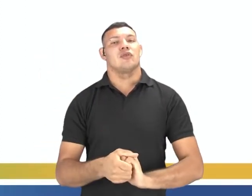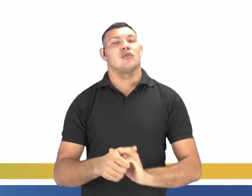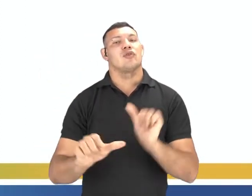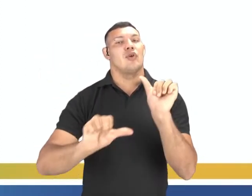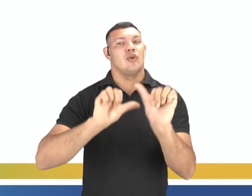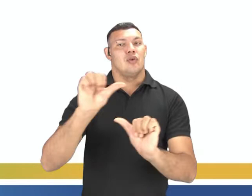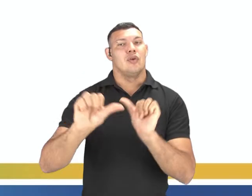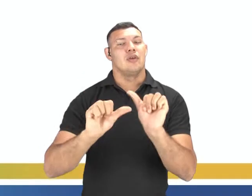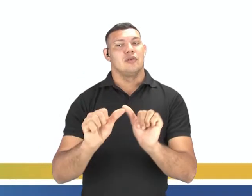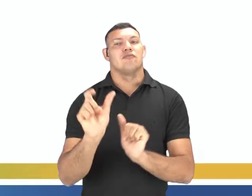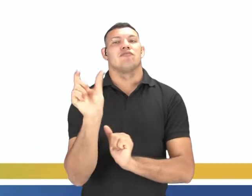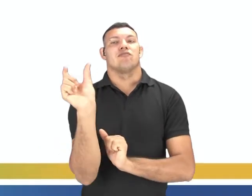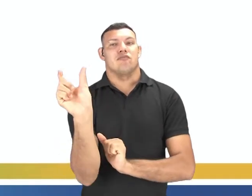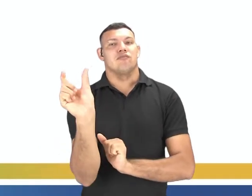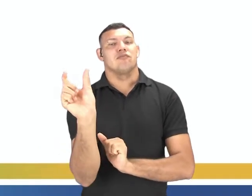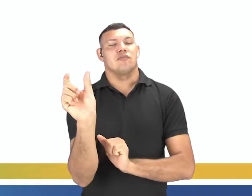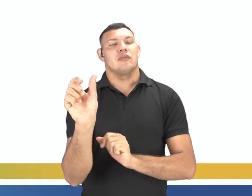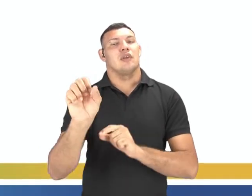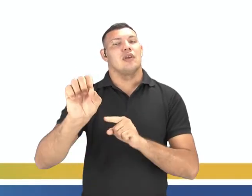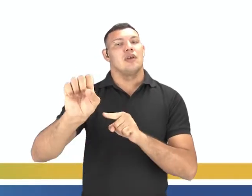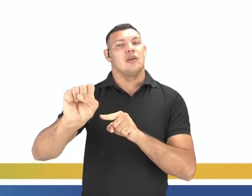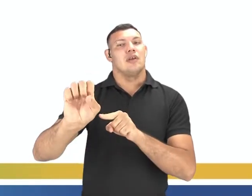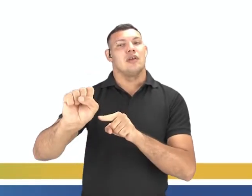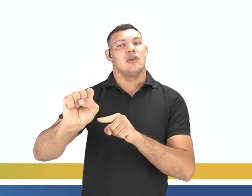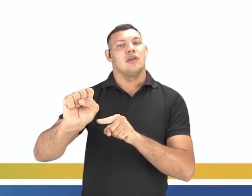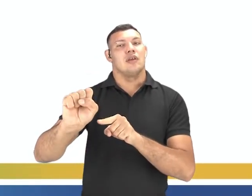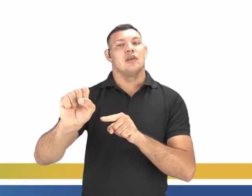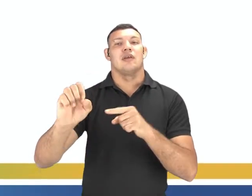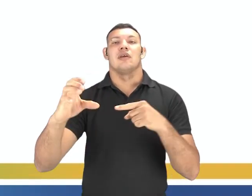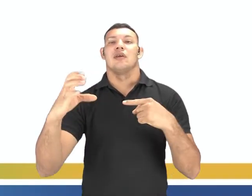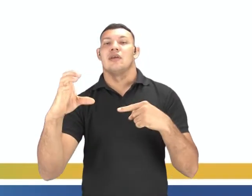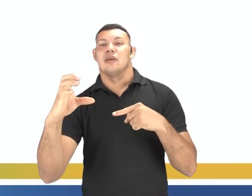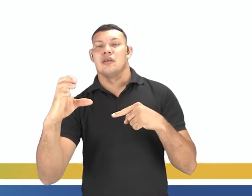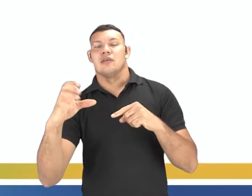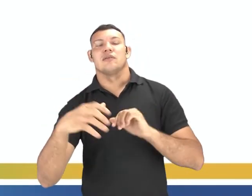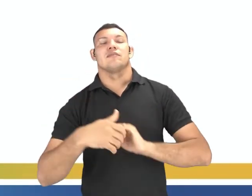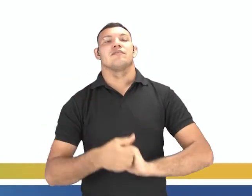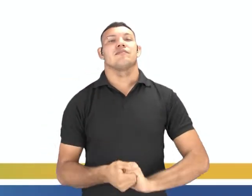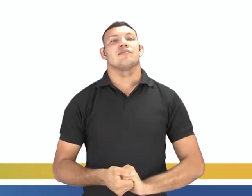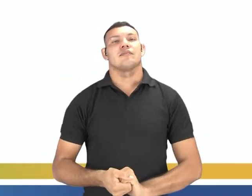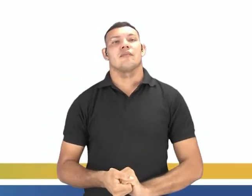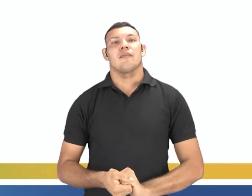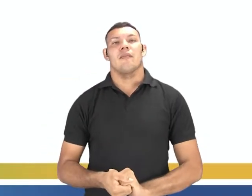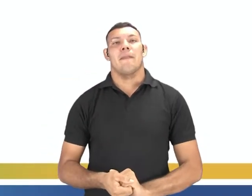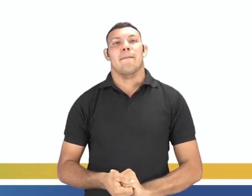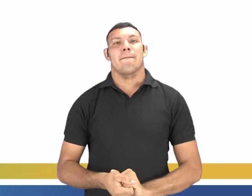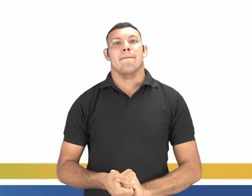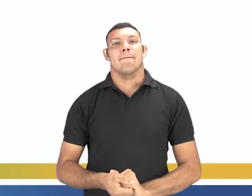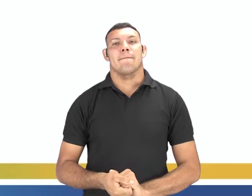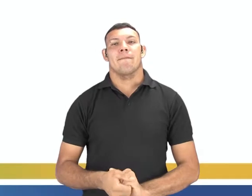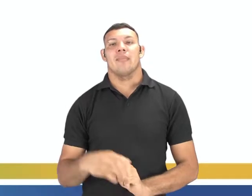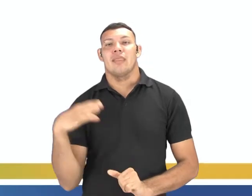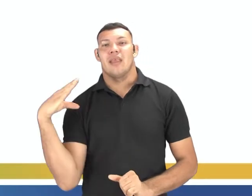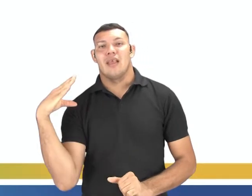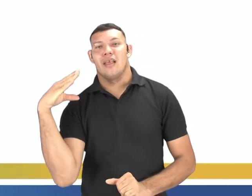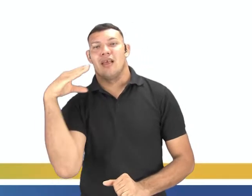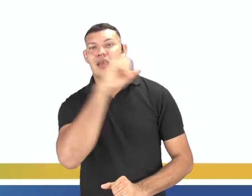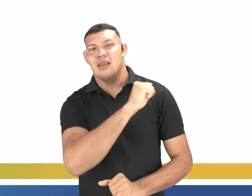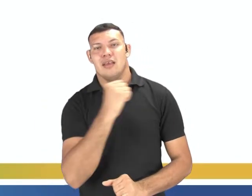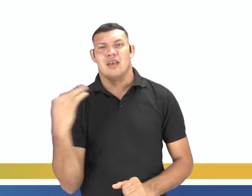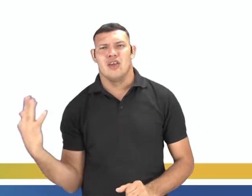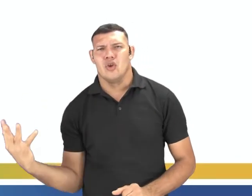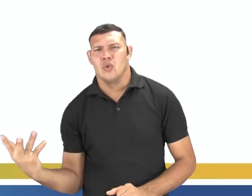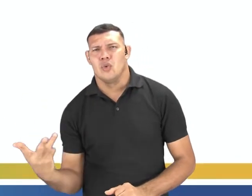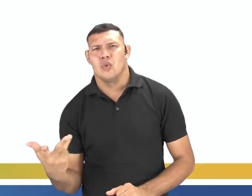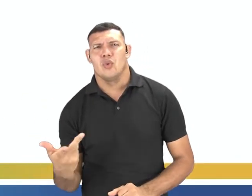fonética, que é o S e o C cedilha. Vamos lá. Apressar, acelerar,